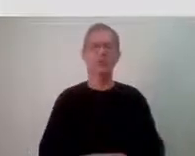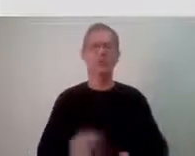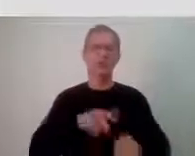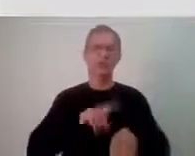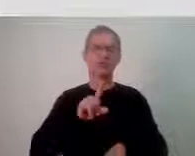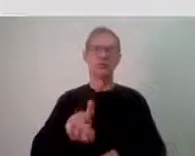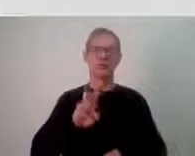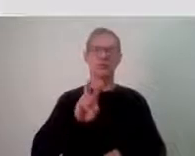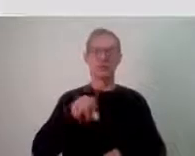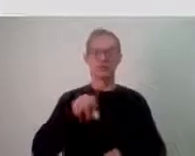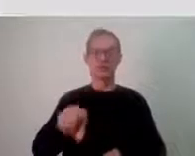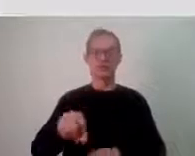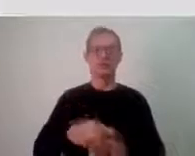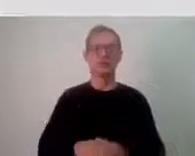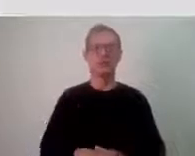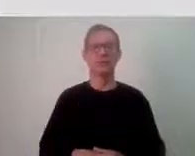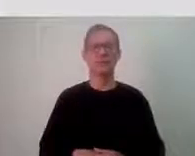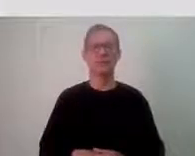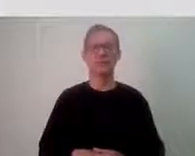1 é 5.000.